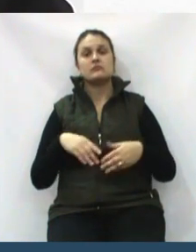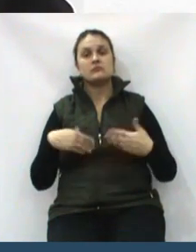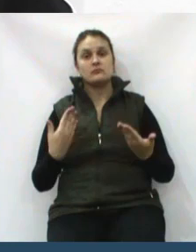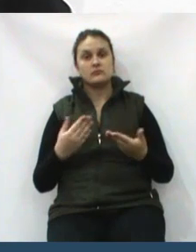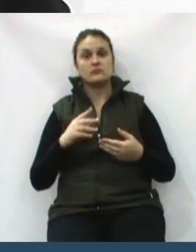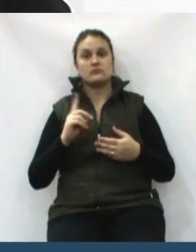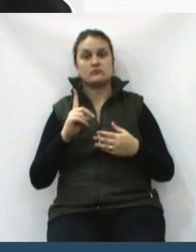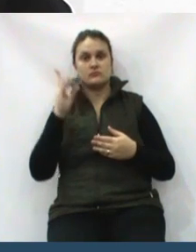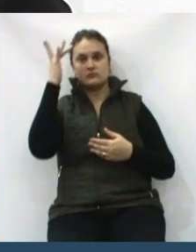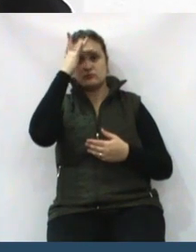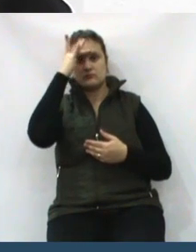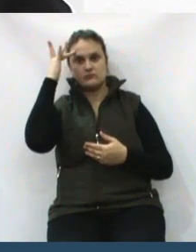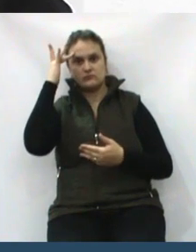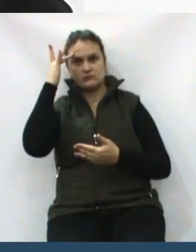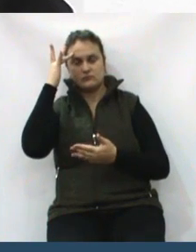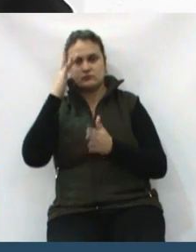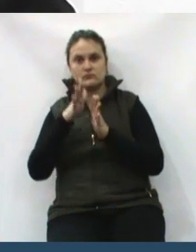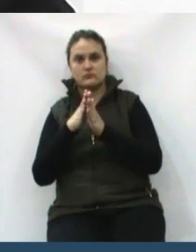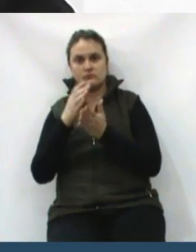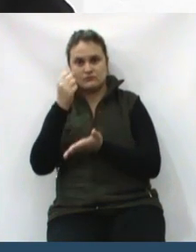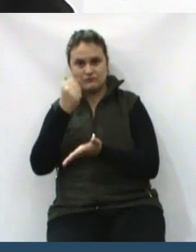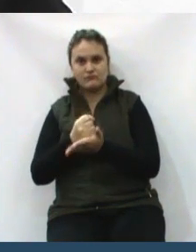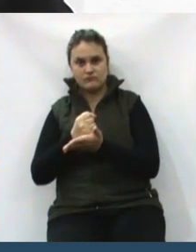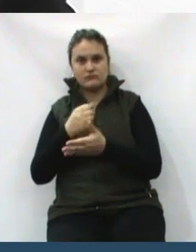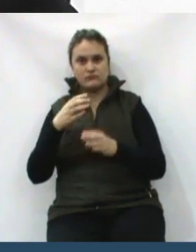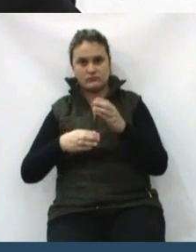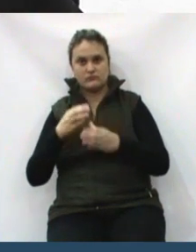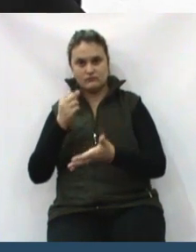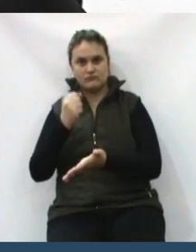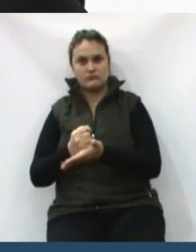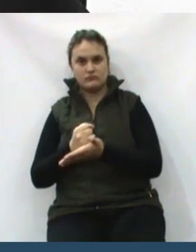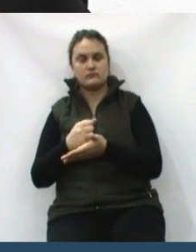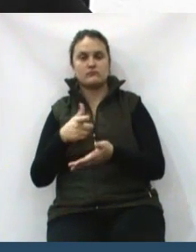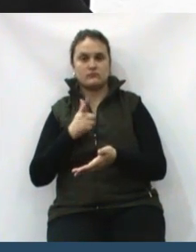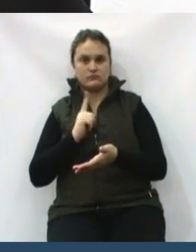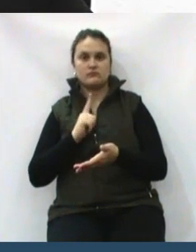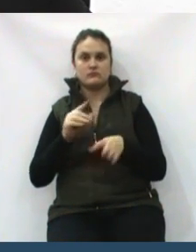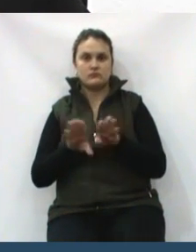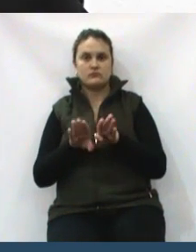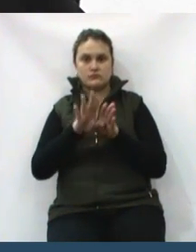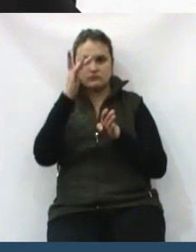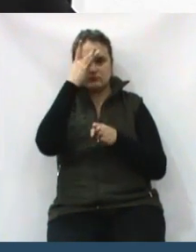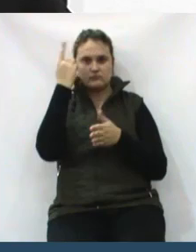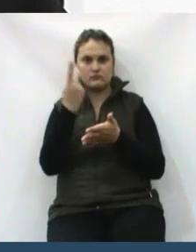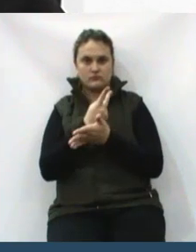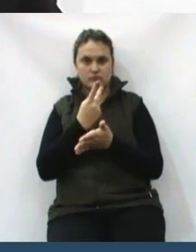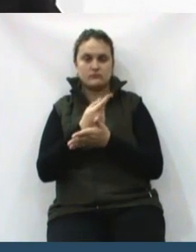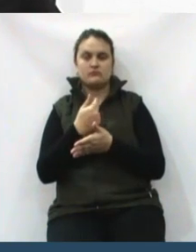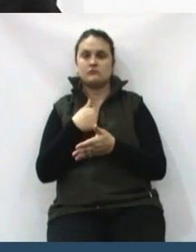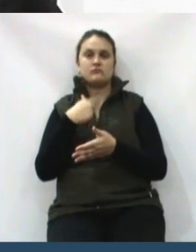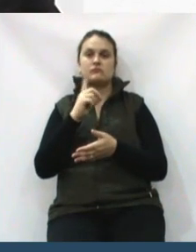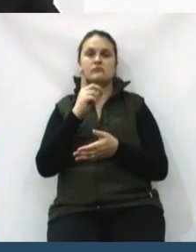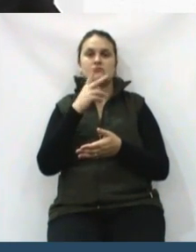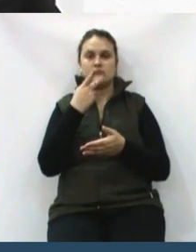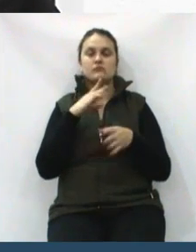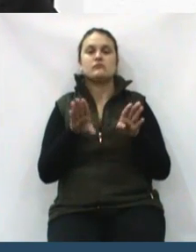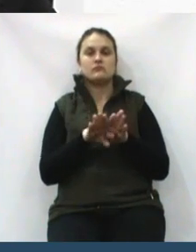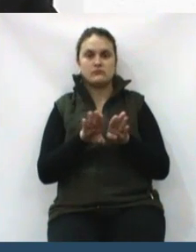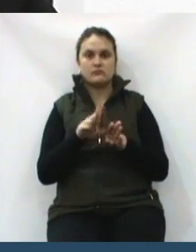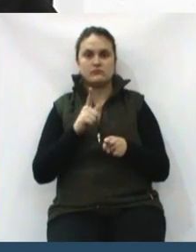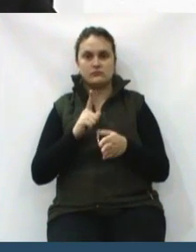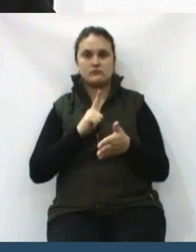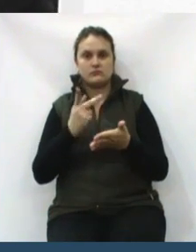Não que funcionários efetivos também não existam, infelizmente, também não façam mau uso do dinheiro